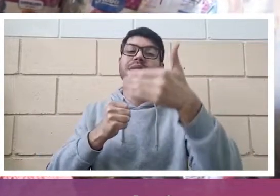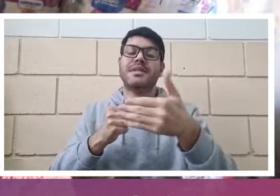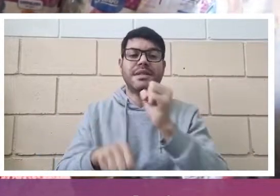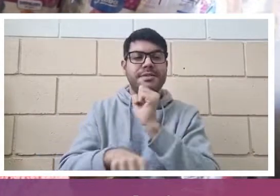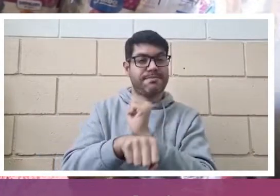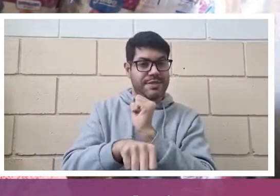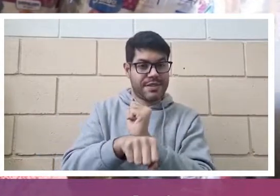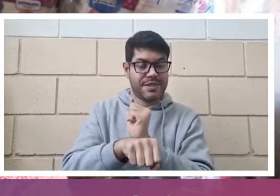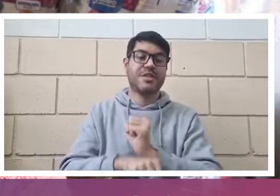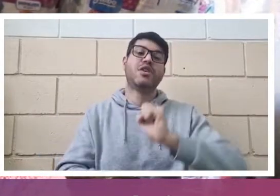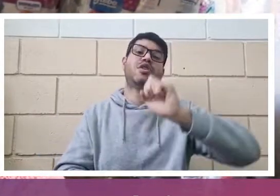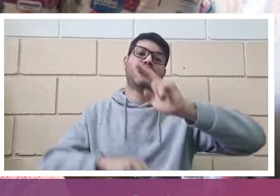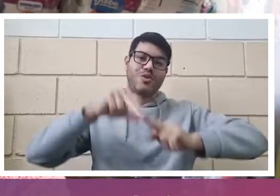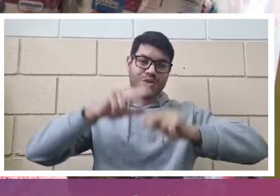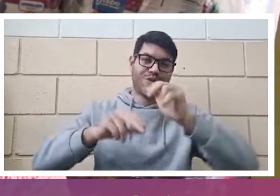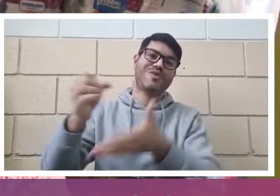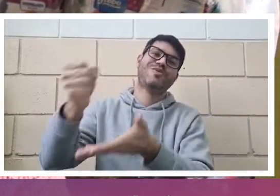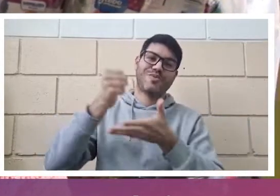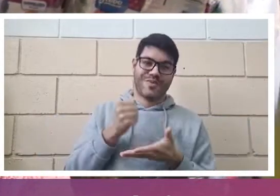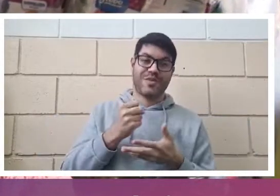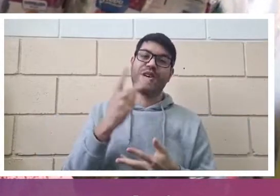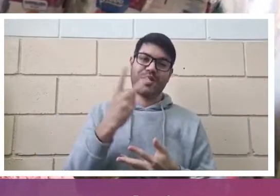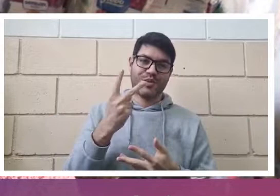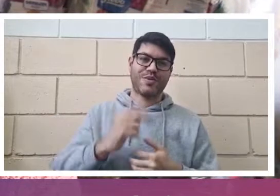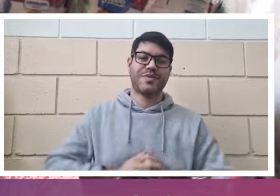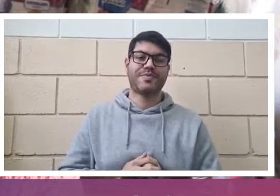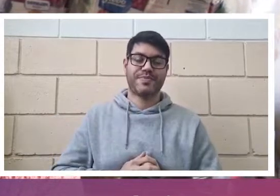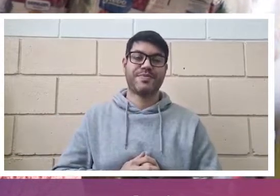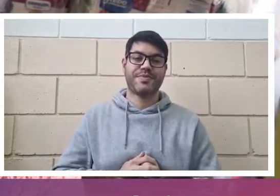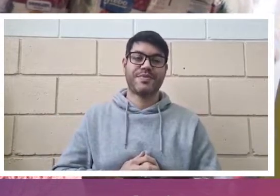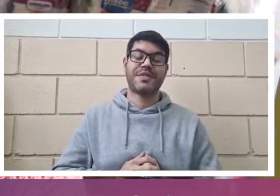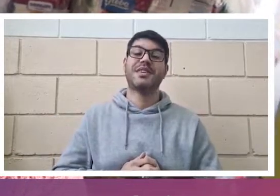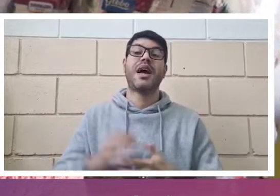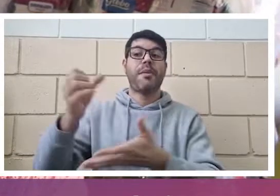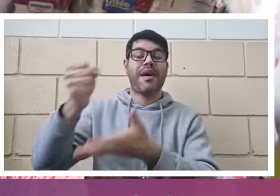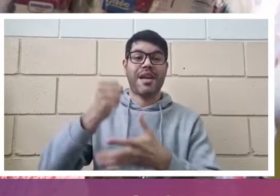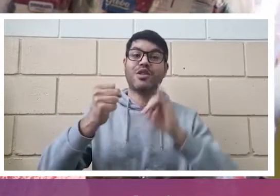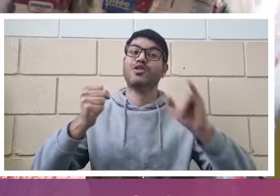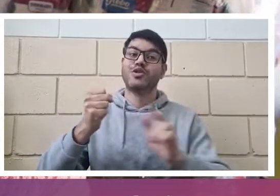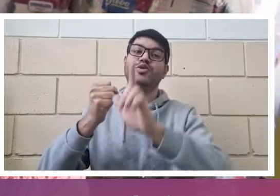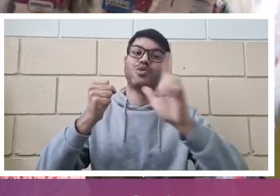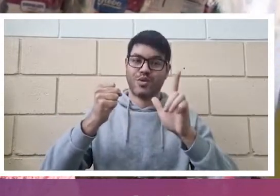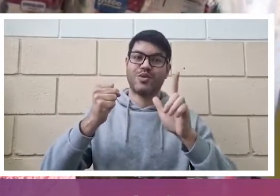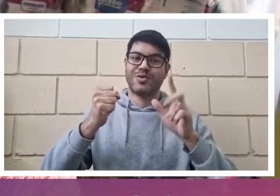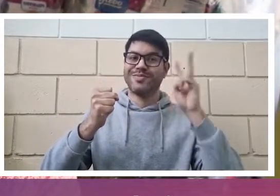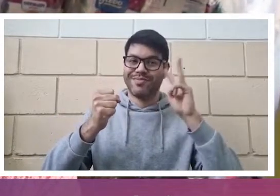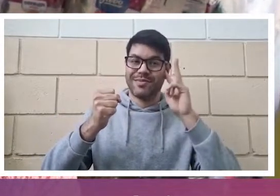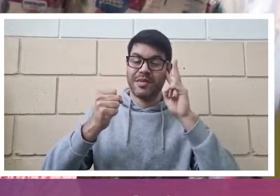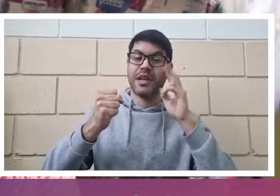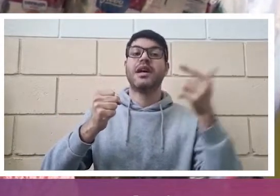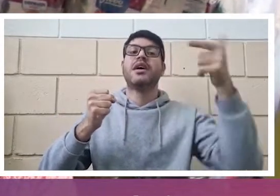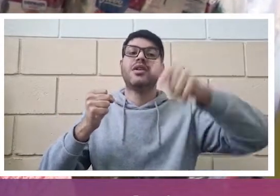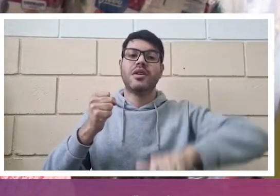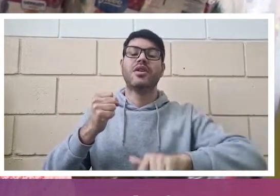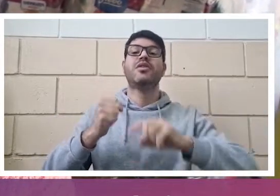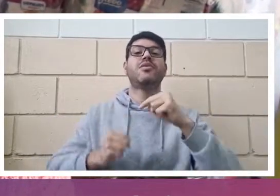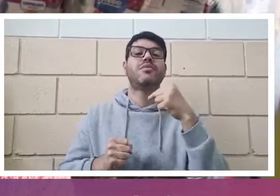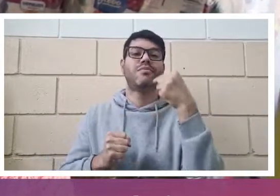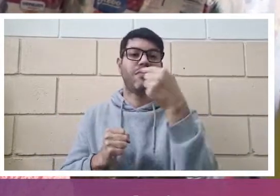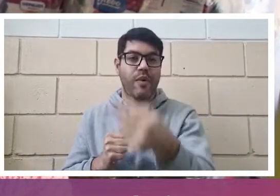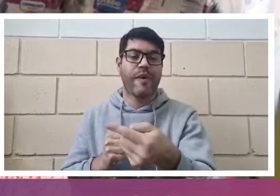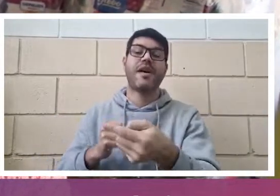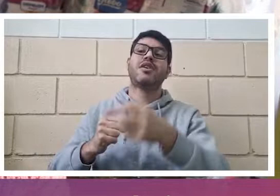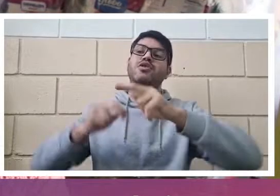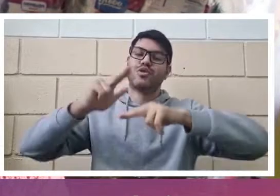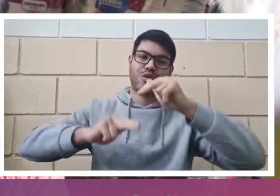ela vai pegar a cesta de julho e a de junho fica pendente para ela pegar no final do atendimento dela. A licitação ela está para ser finalizada